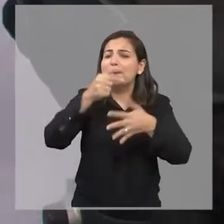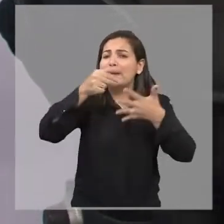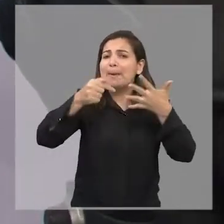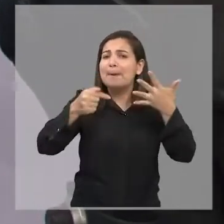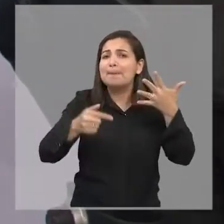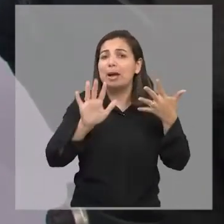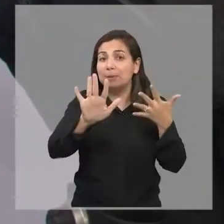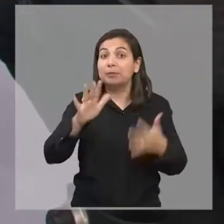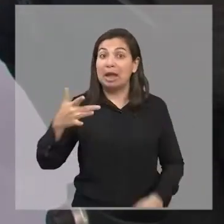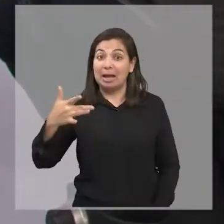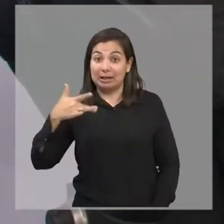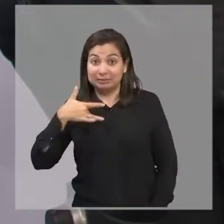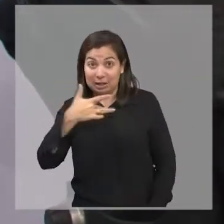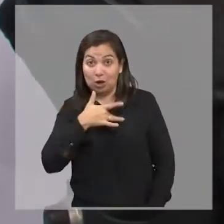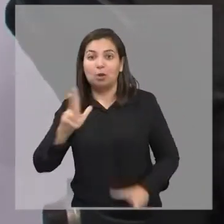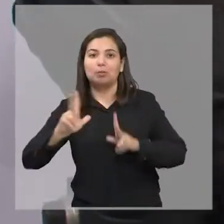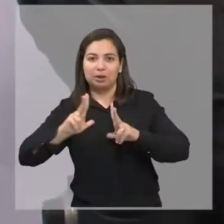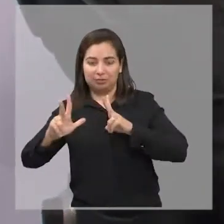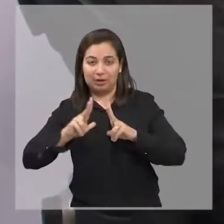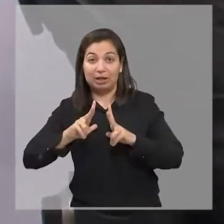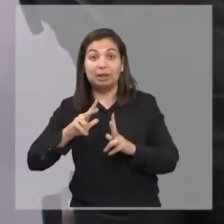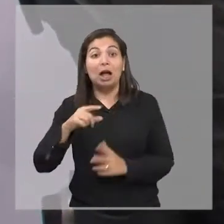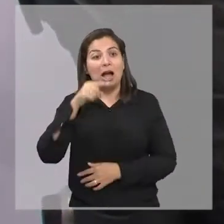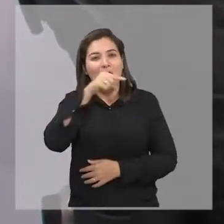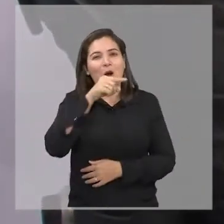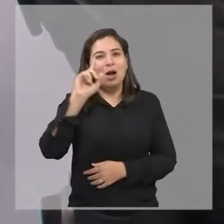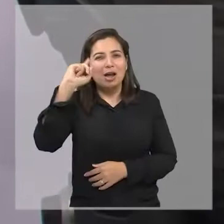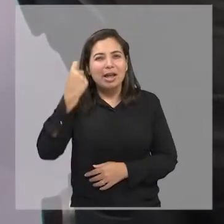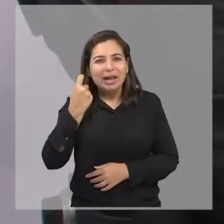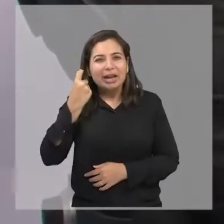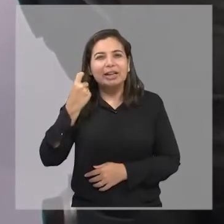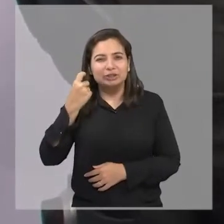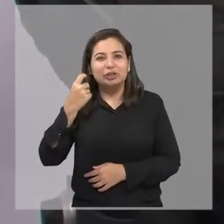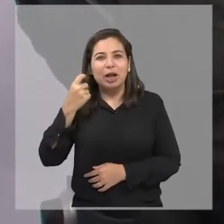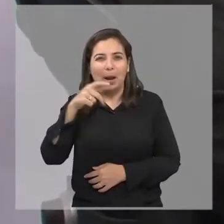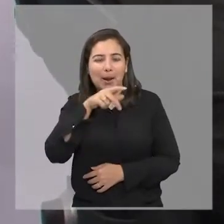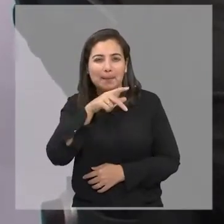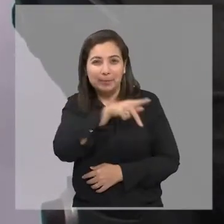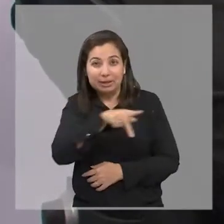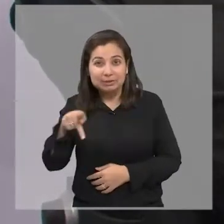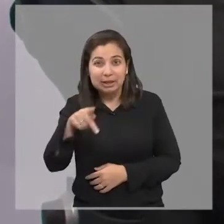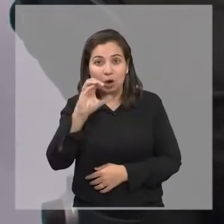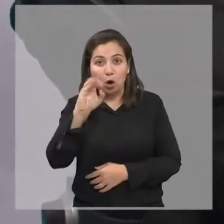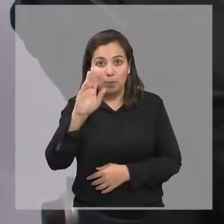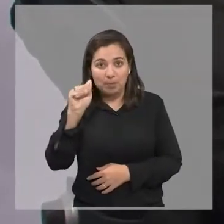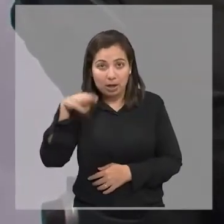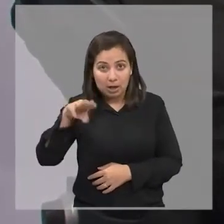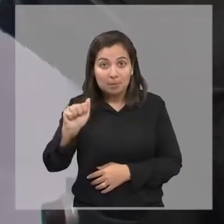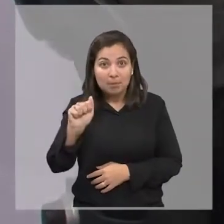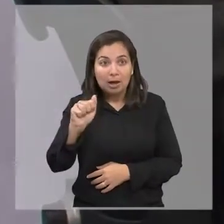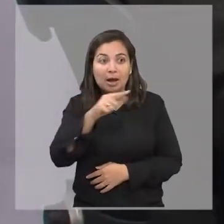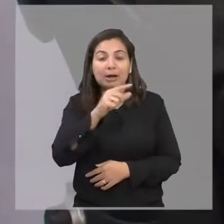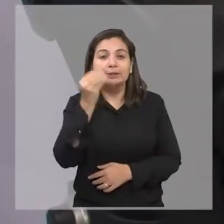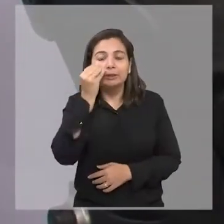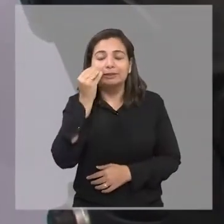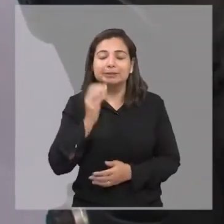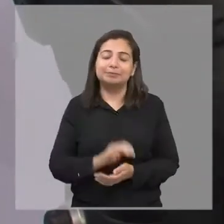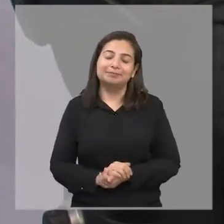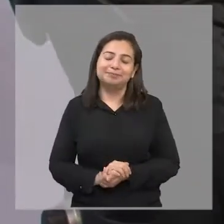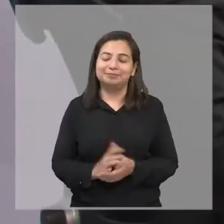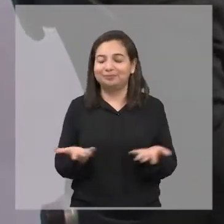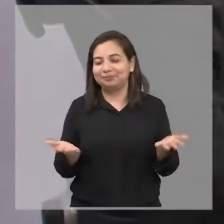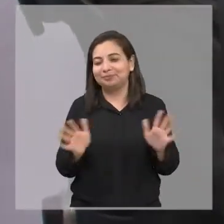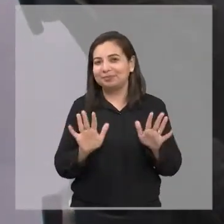Agora a saúde é privada. E o que o Obama tentou E fazer... a educação também. E a melhor do mundo. Pronto. É uma realidade,